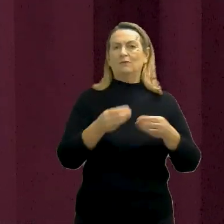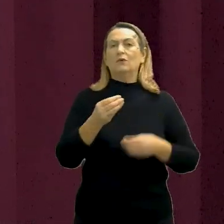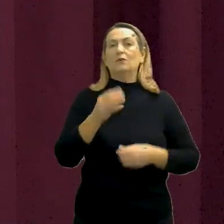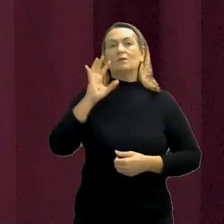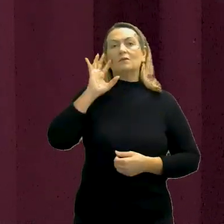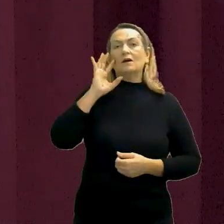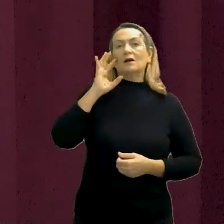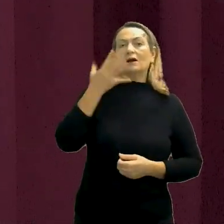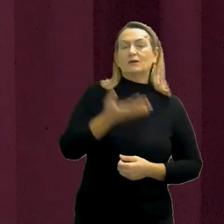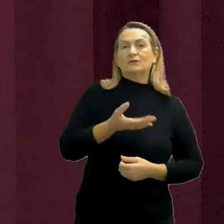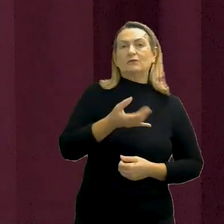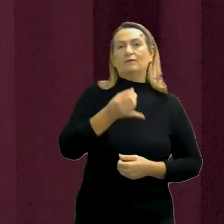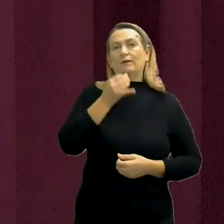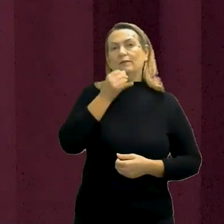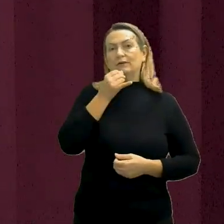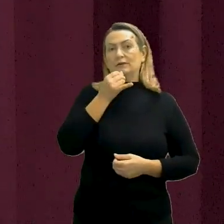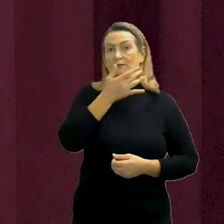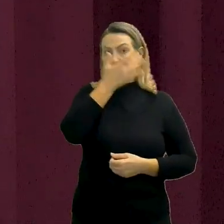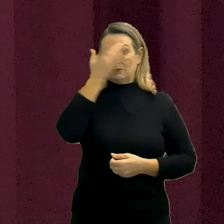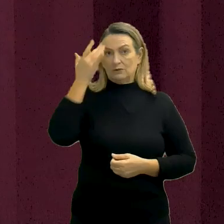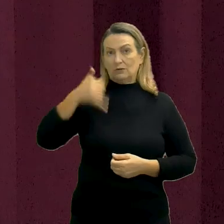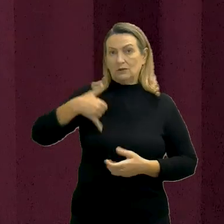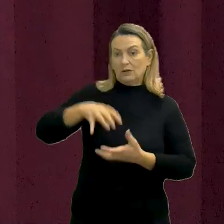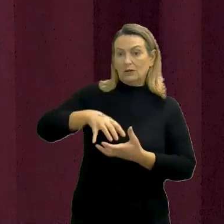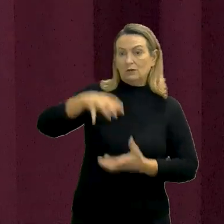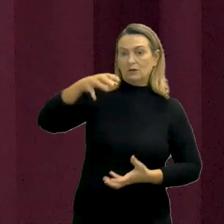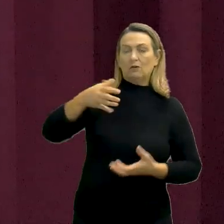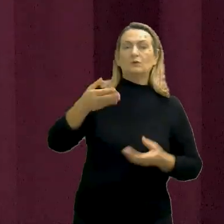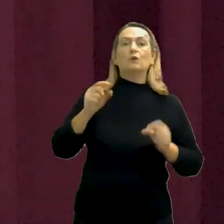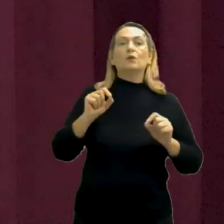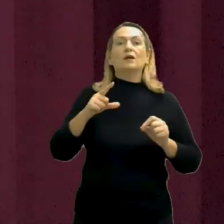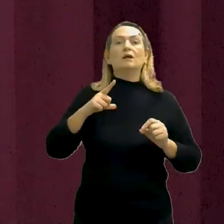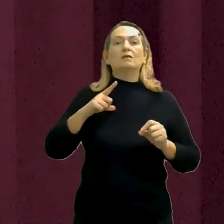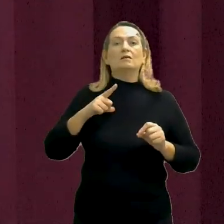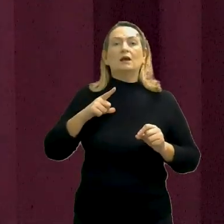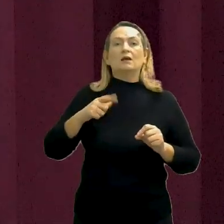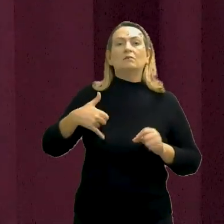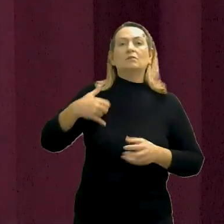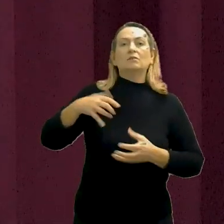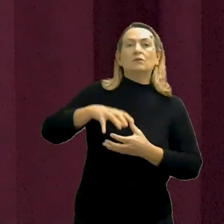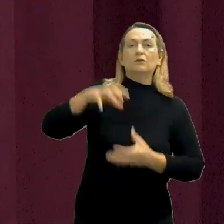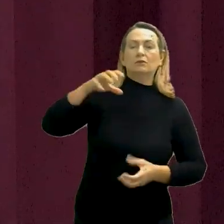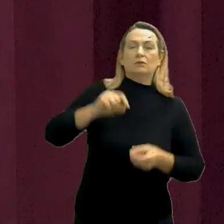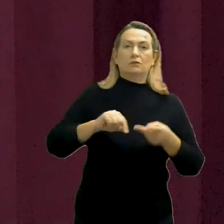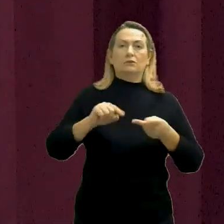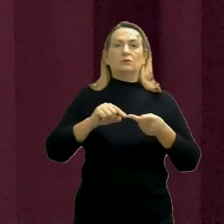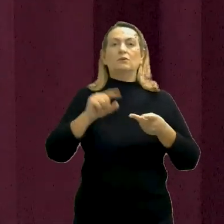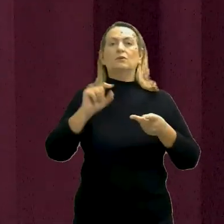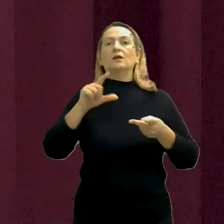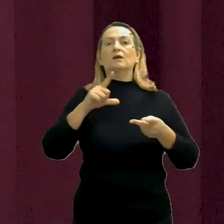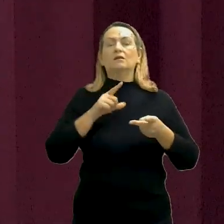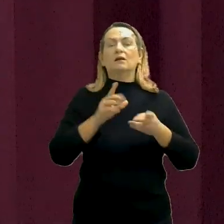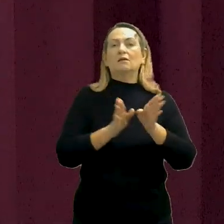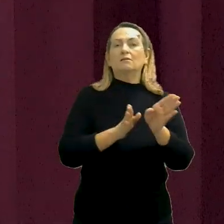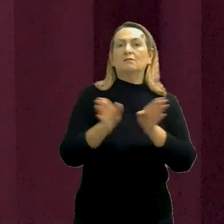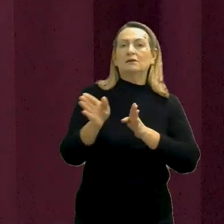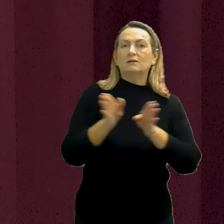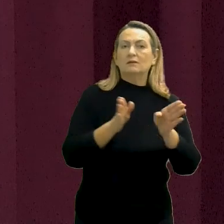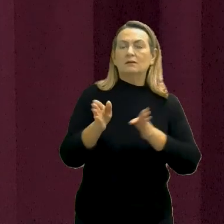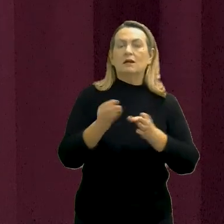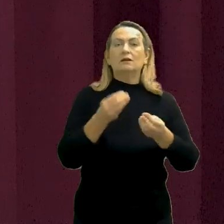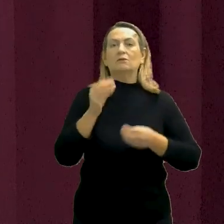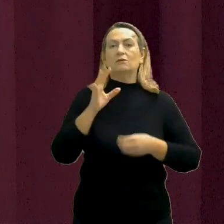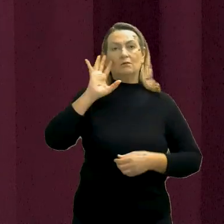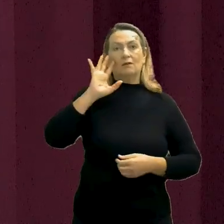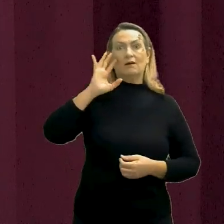do crescimento da população na questão do idoso na questão da acessibilidade como que nós vamos resolver na questão da do